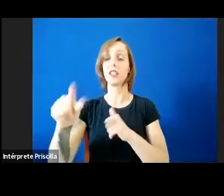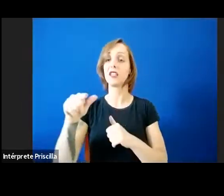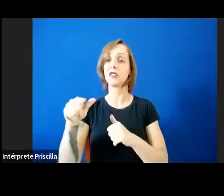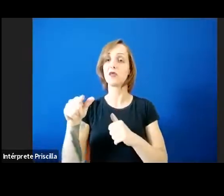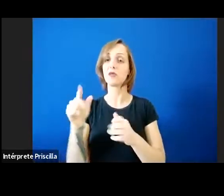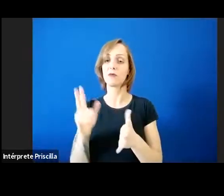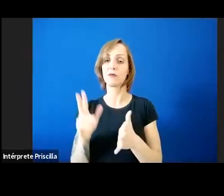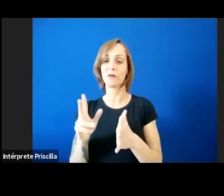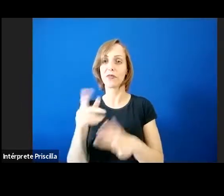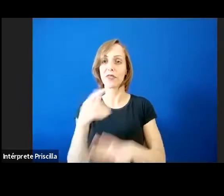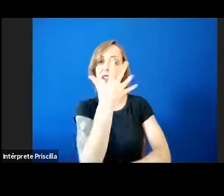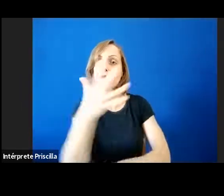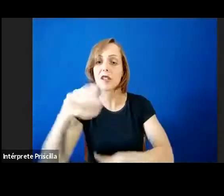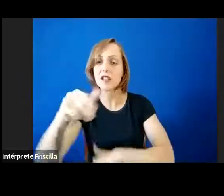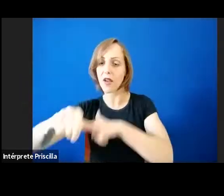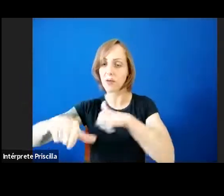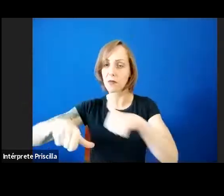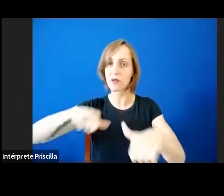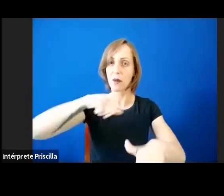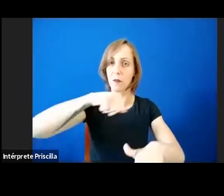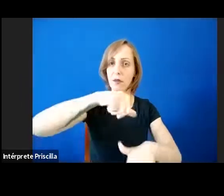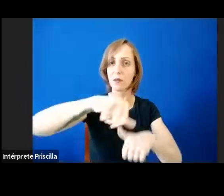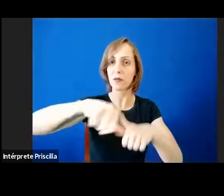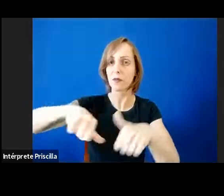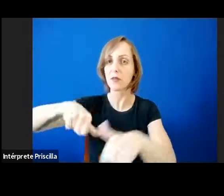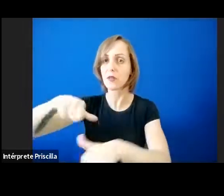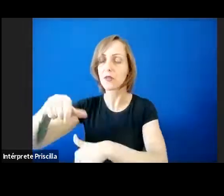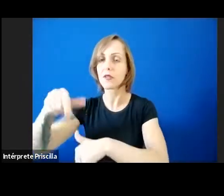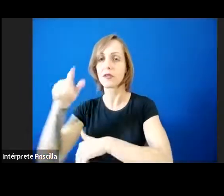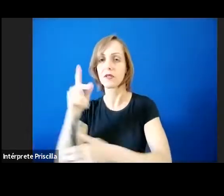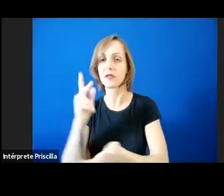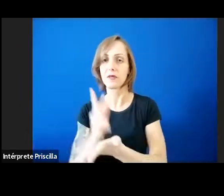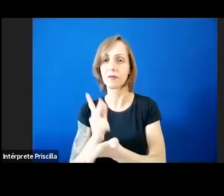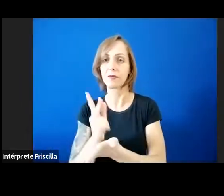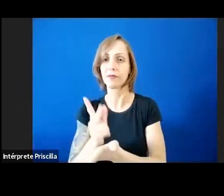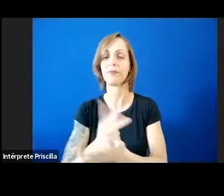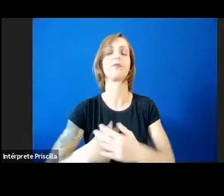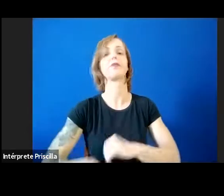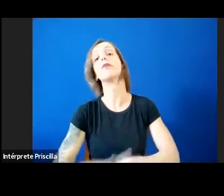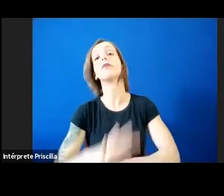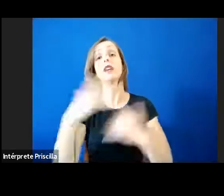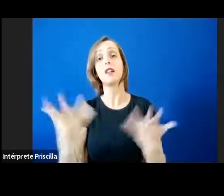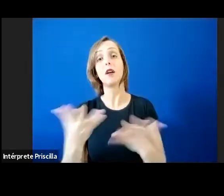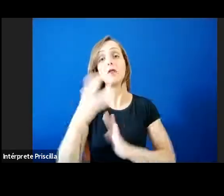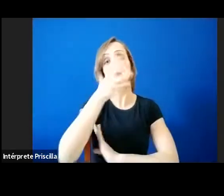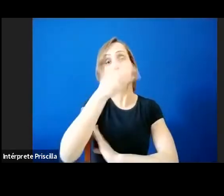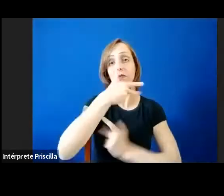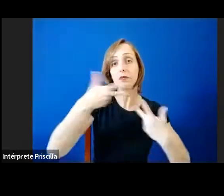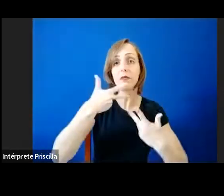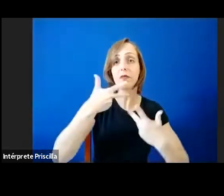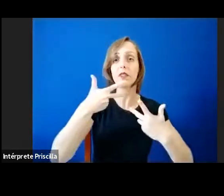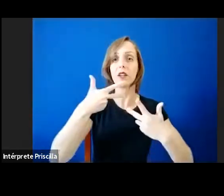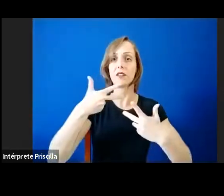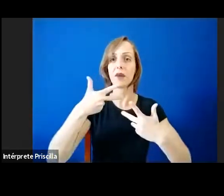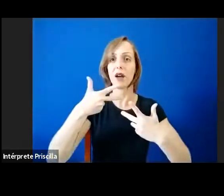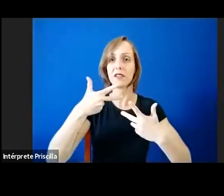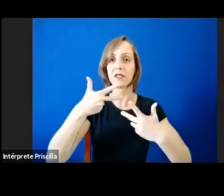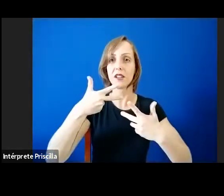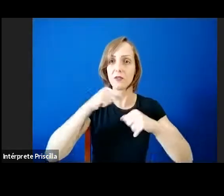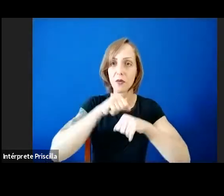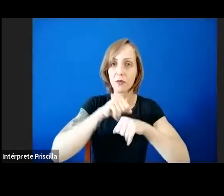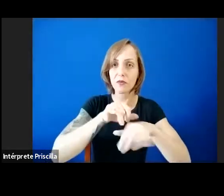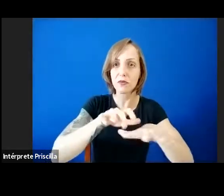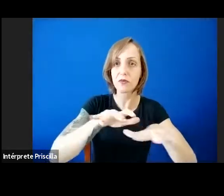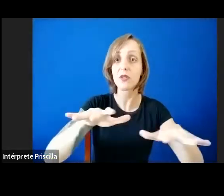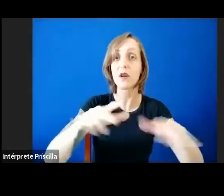aí os animais, eles são criados, mas eles andam, eles se movem, mas eles não falam e não pensam. Quer